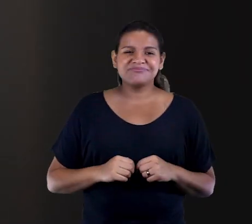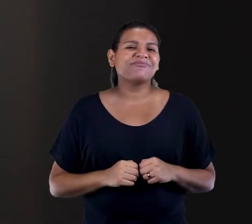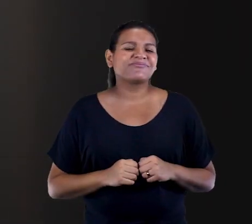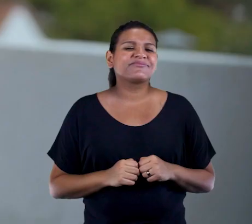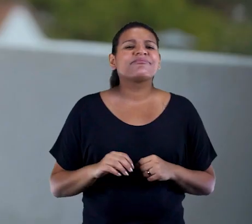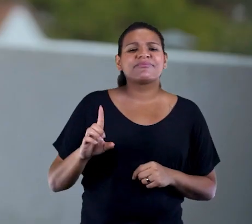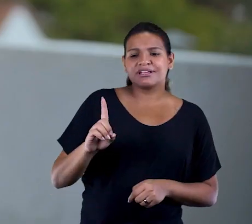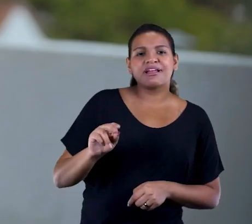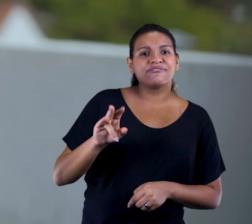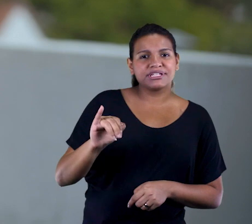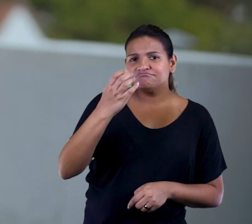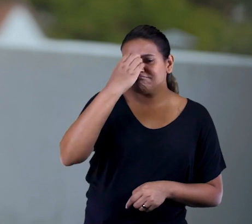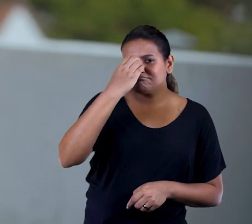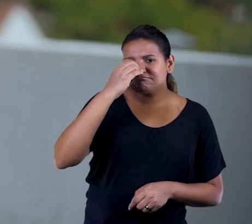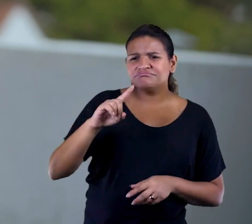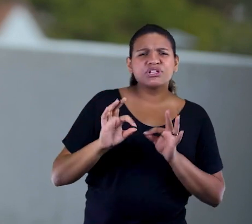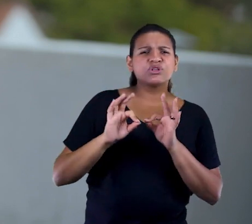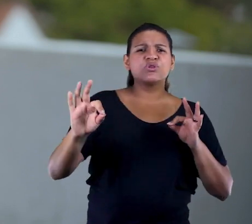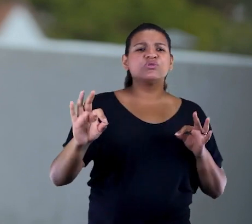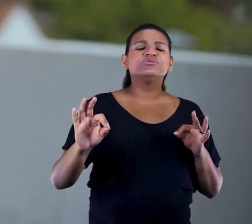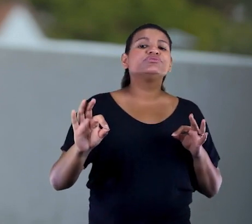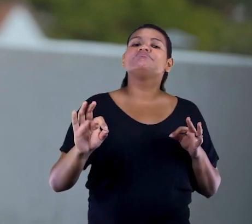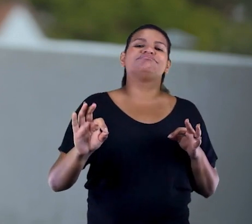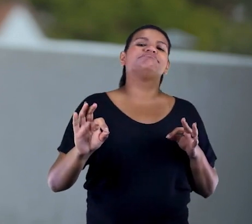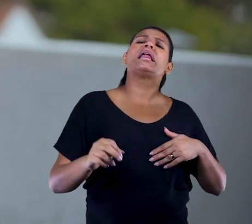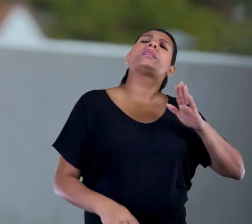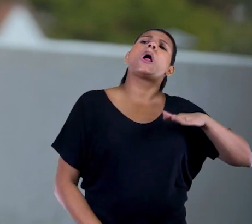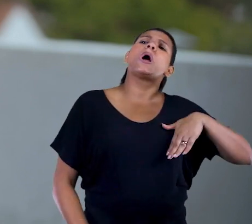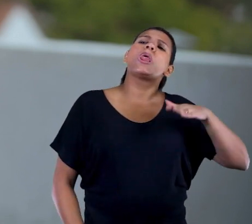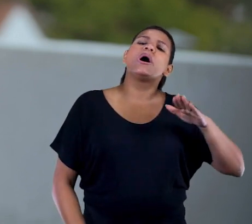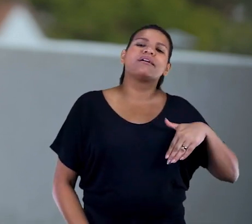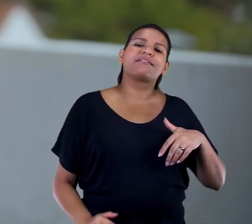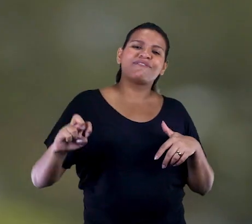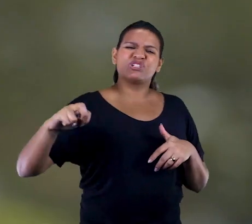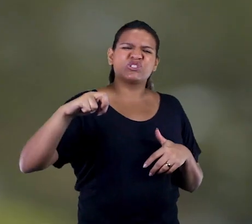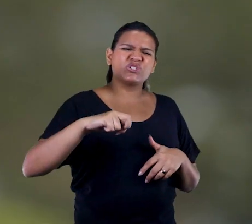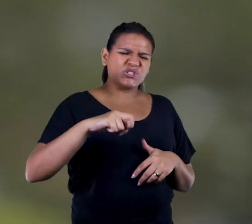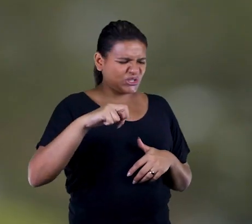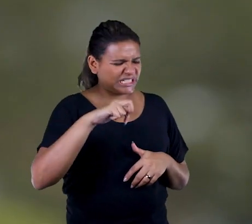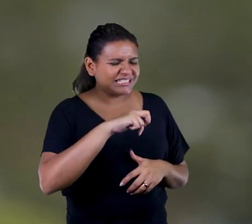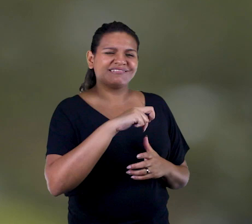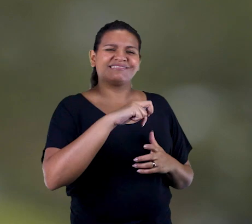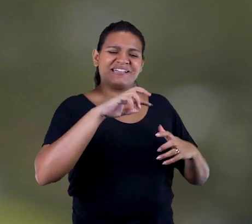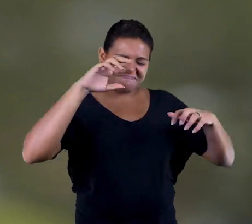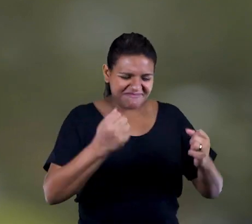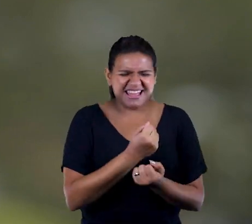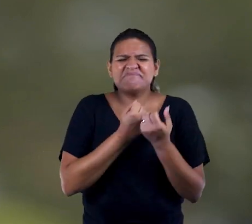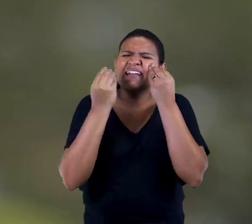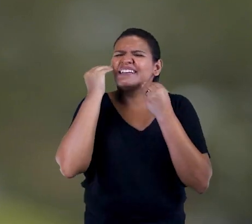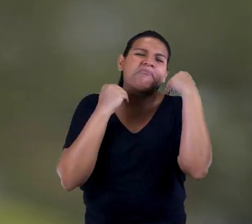busca o Davi. O Arthur abraça, o Arthur beija, se joga em cima do Davi. Então isso, para mim, foi o